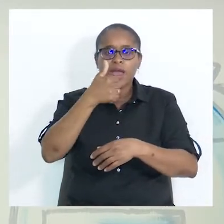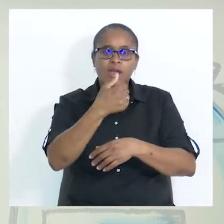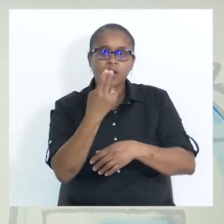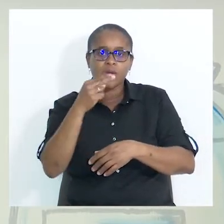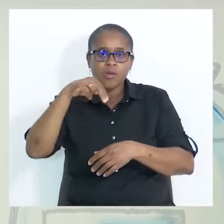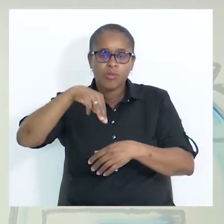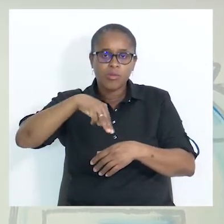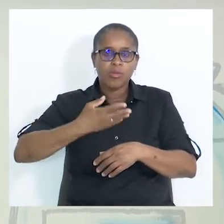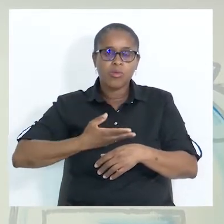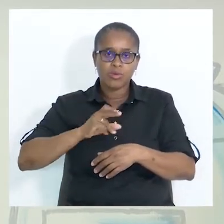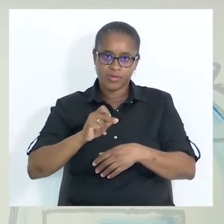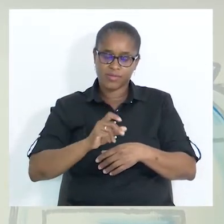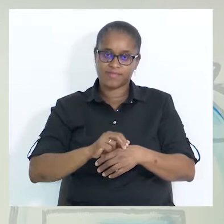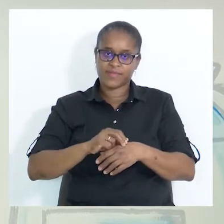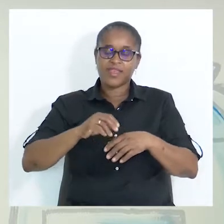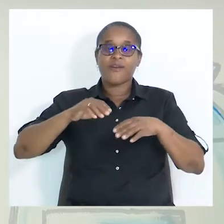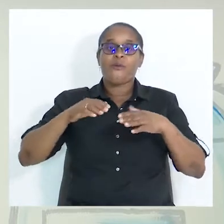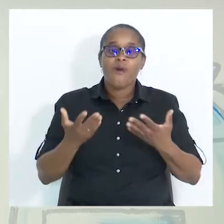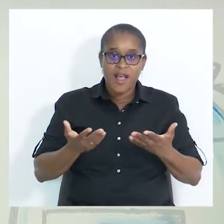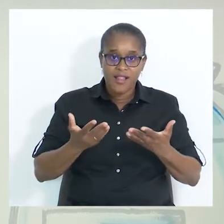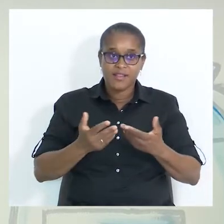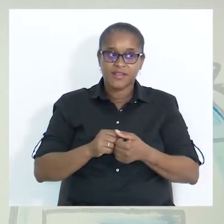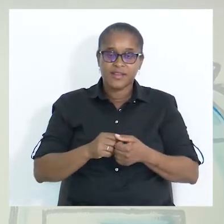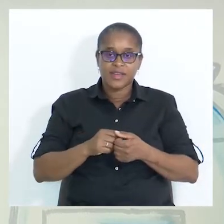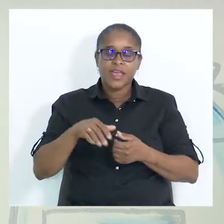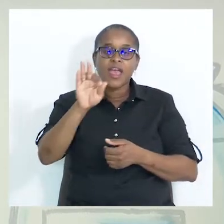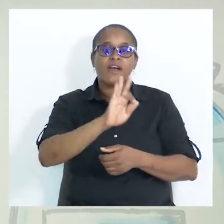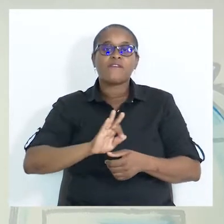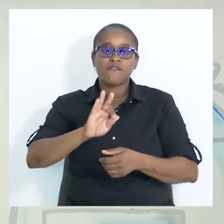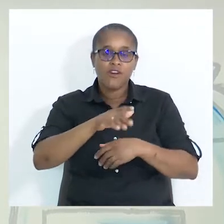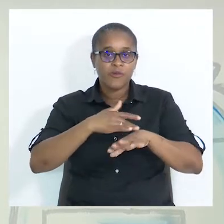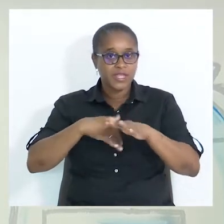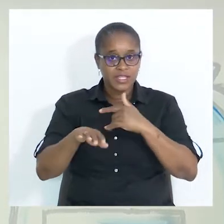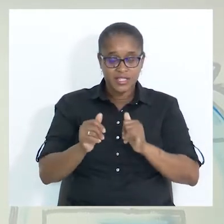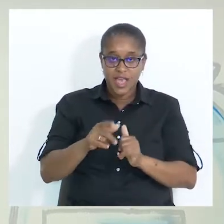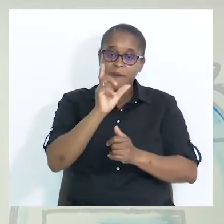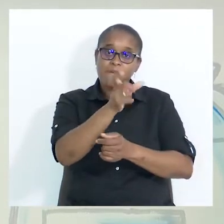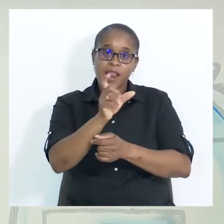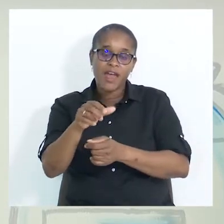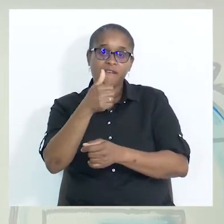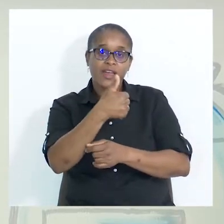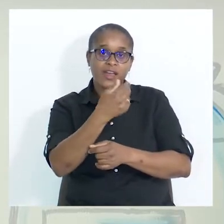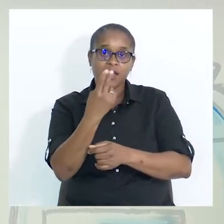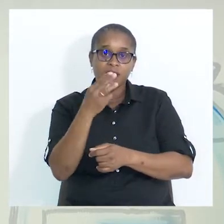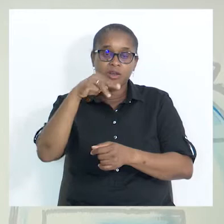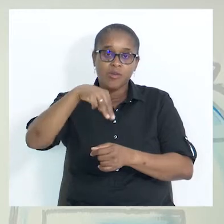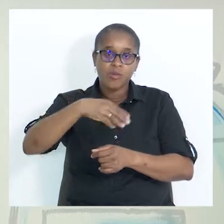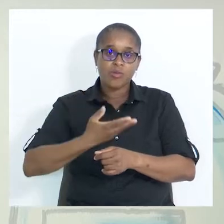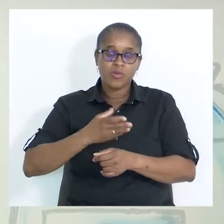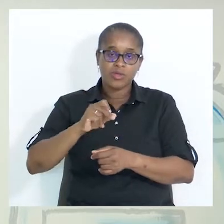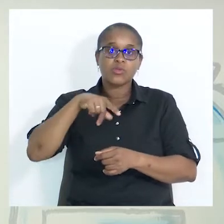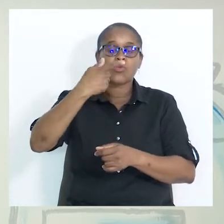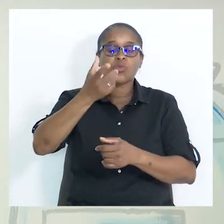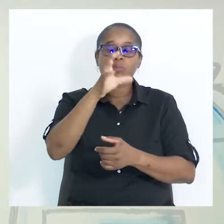bunda? Então, qual é a forma de realizar a palavra bunda no outro